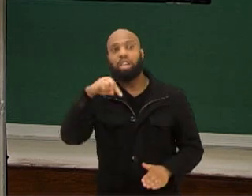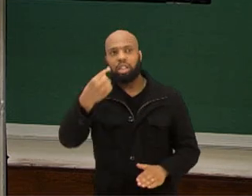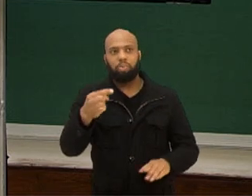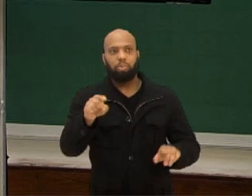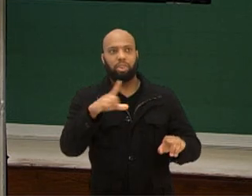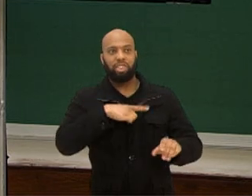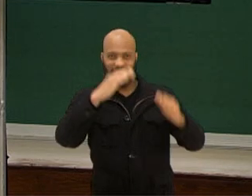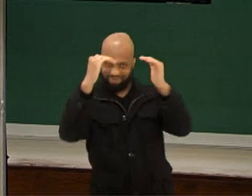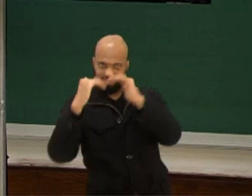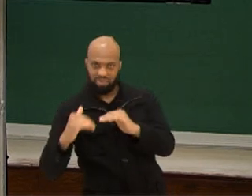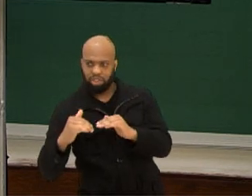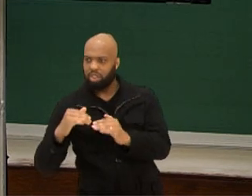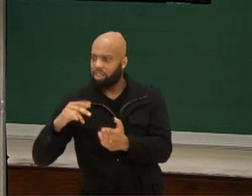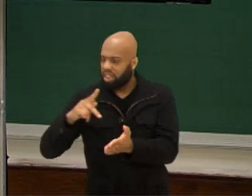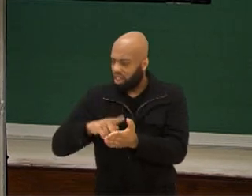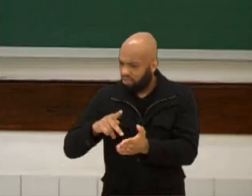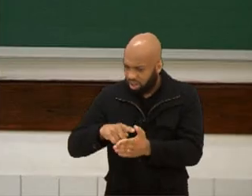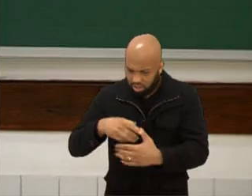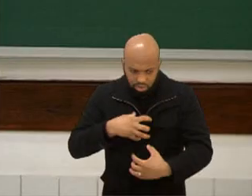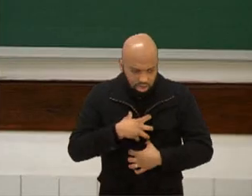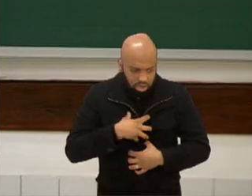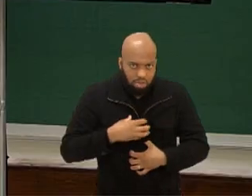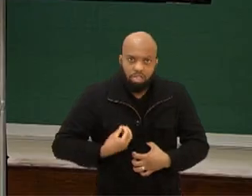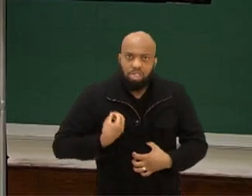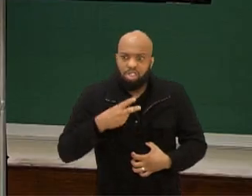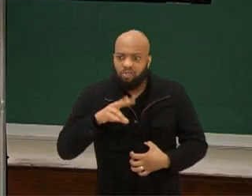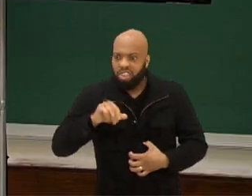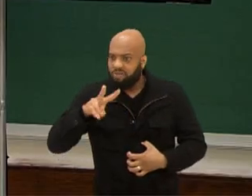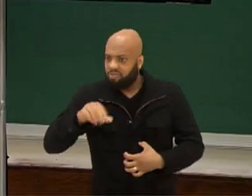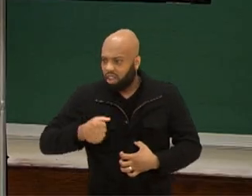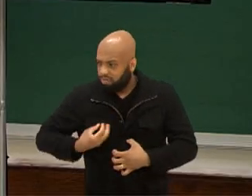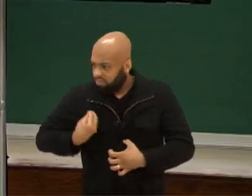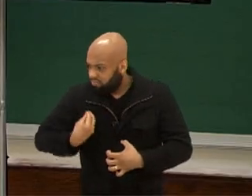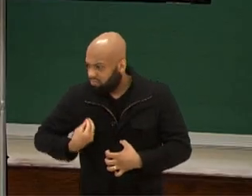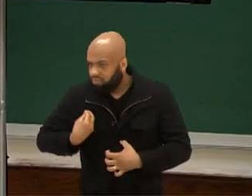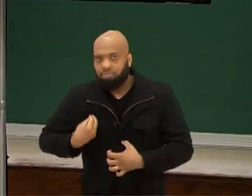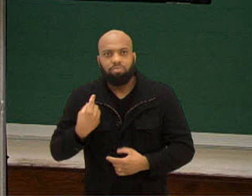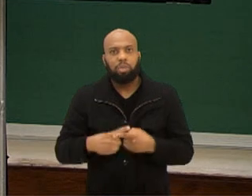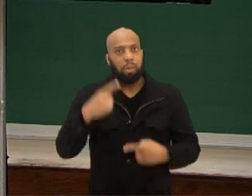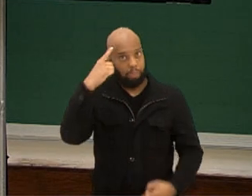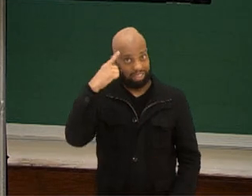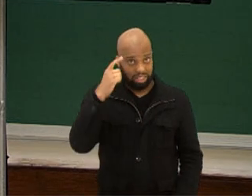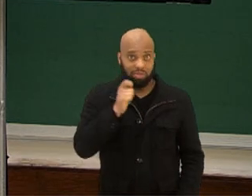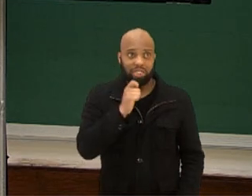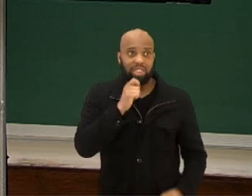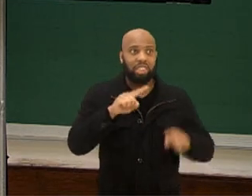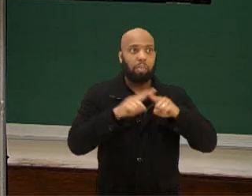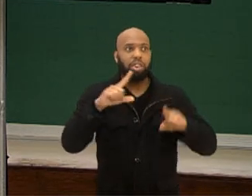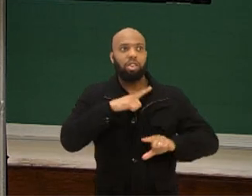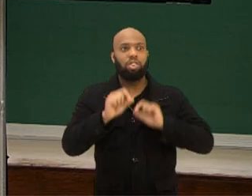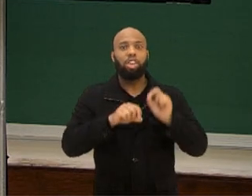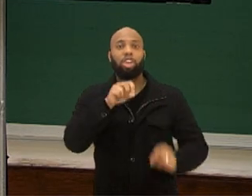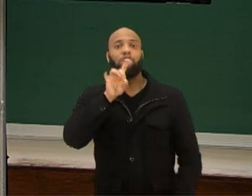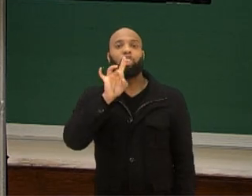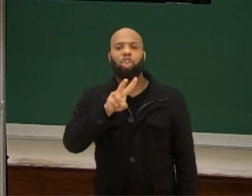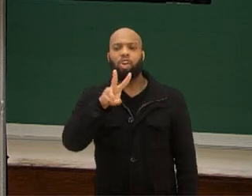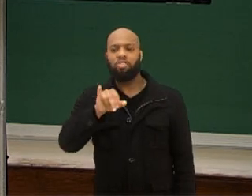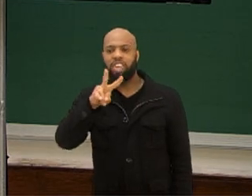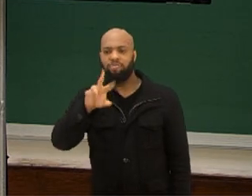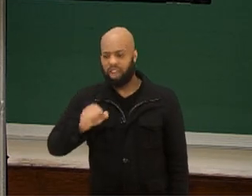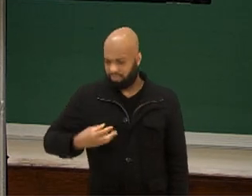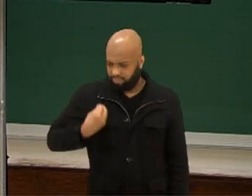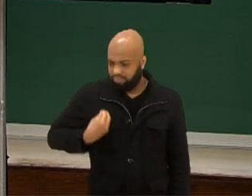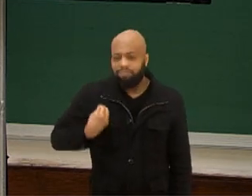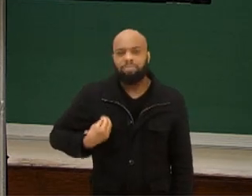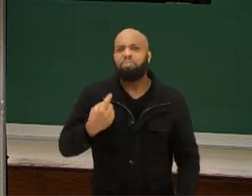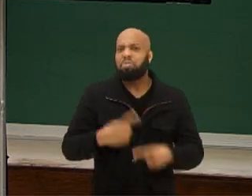ela diz: na verdade, me sinto viva. Mesmo que ela ainda esteja pensando, eu tenho só o viva